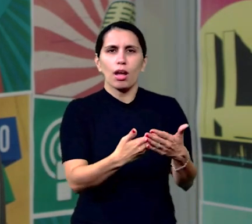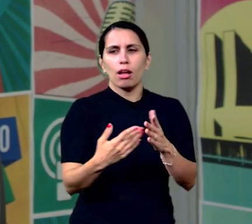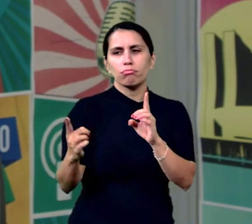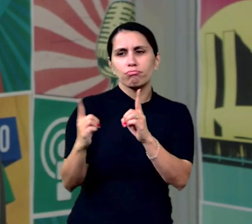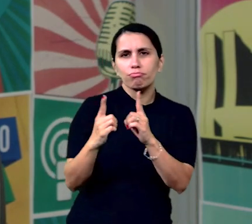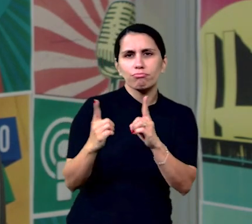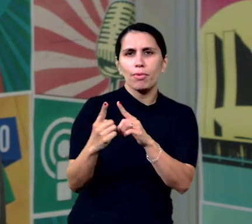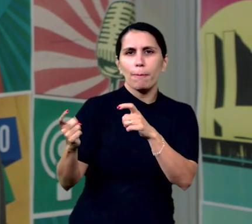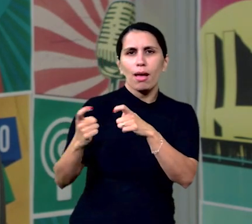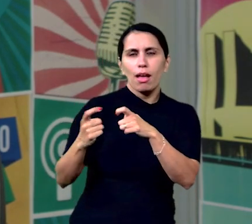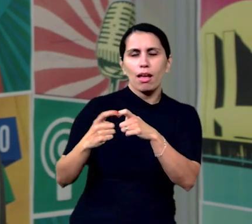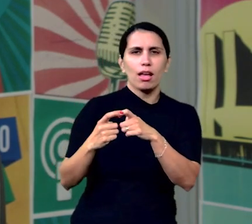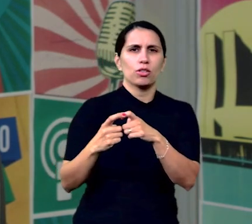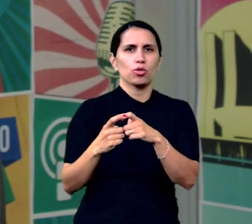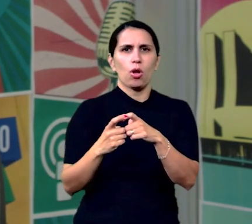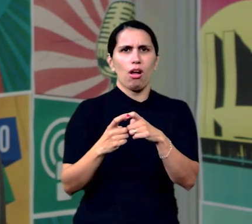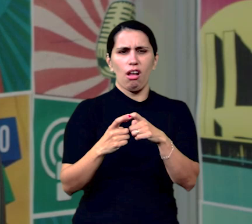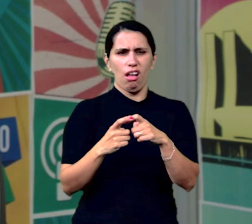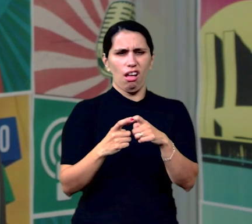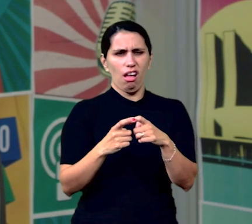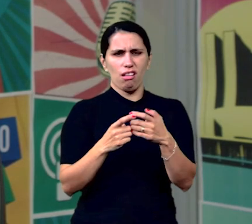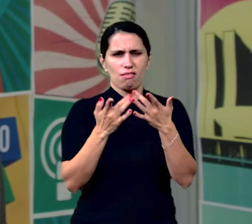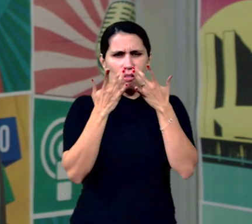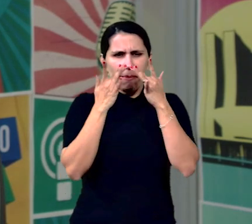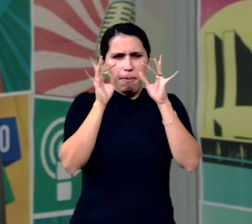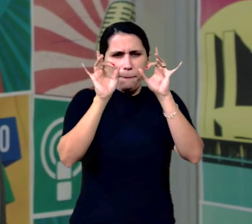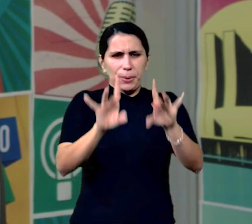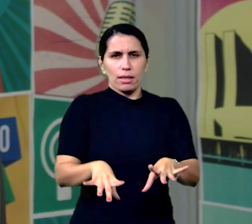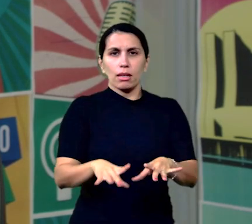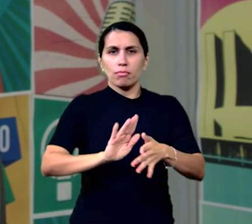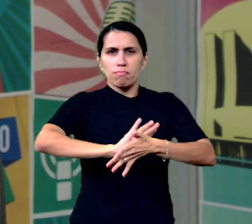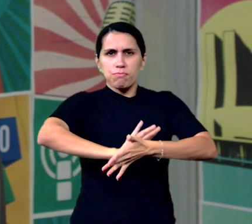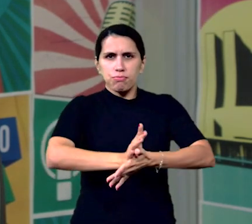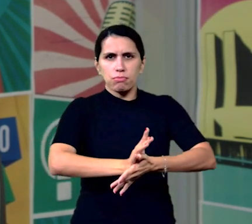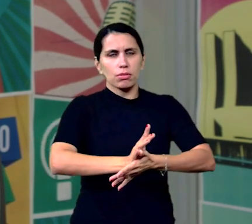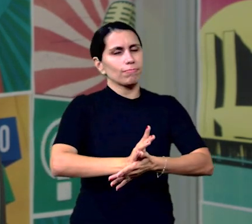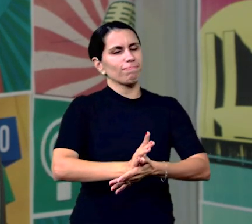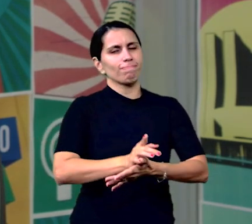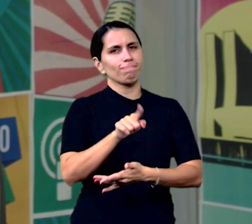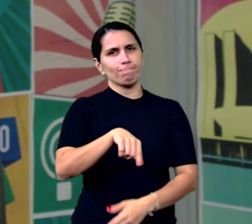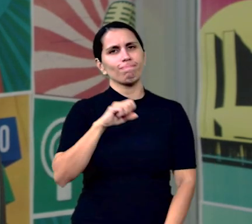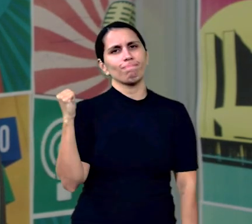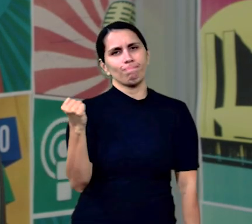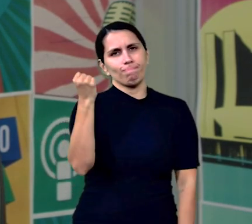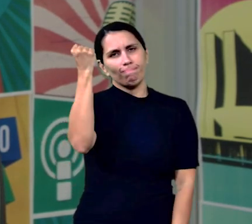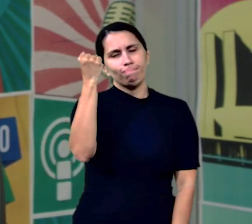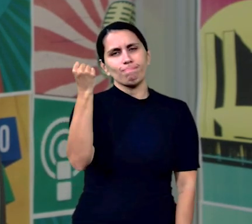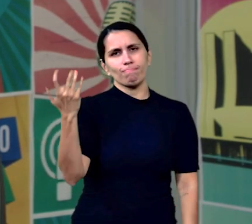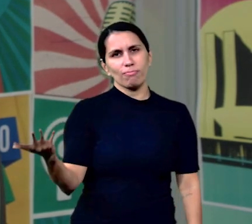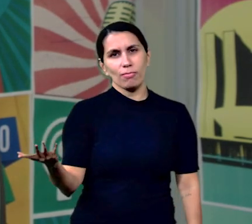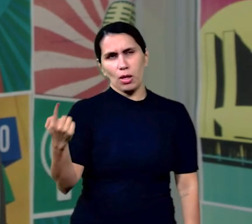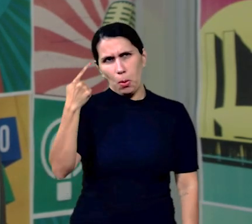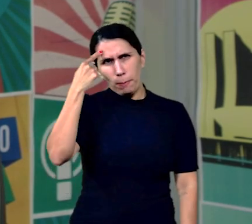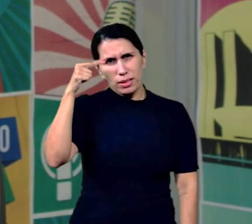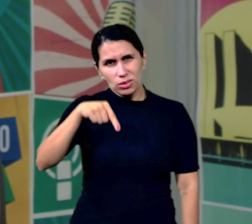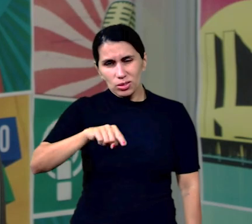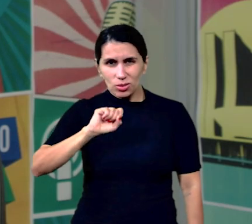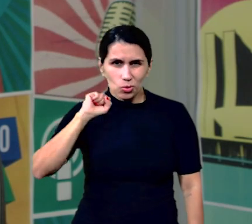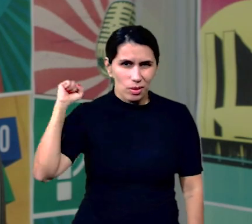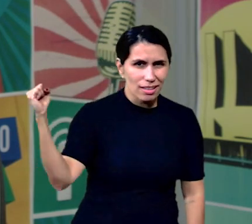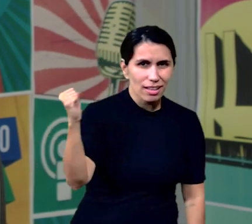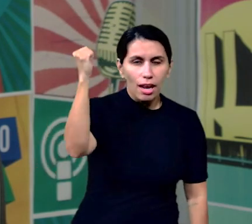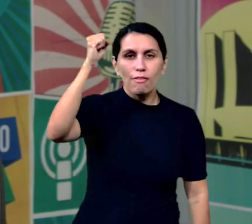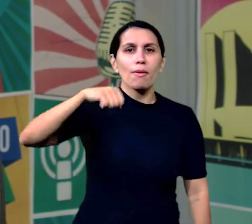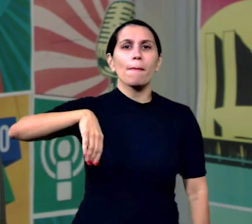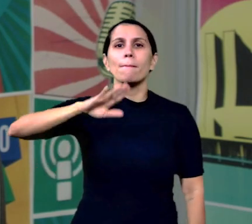médico em nome de um preconceito, uma discriminação religiosa, isso para mim é muito grave, né, talvez seja mais grave do que